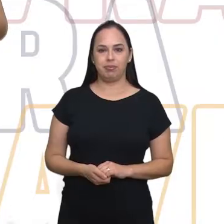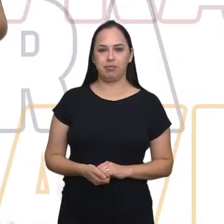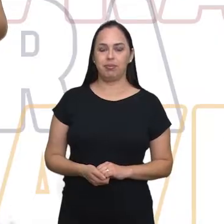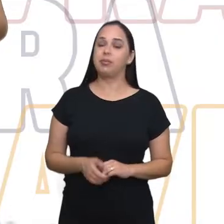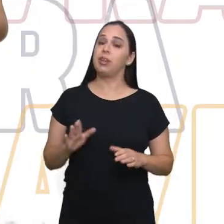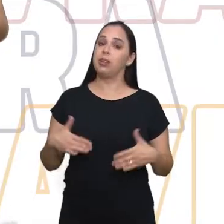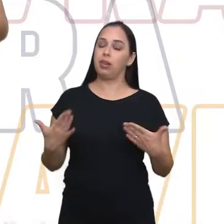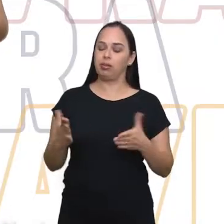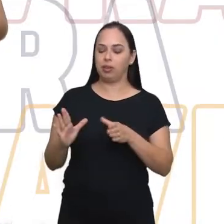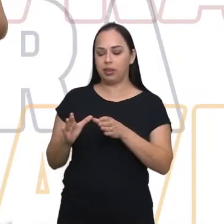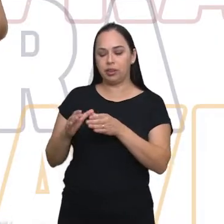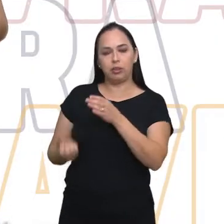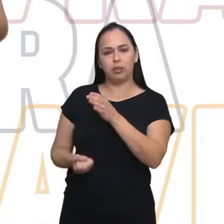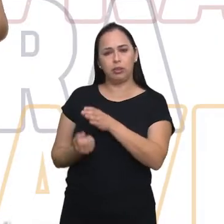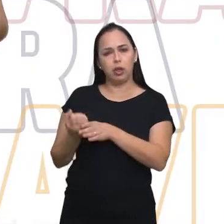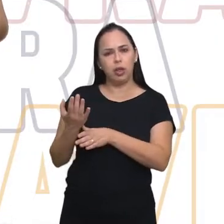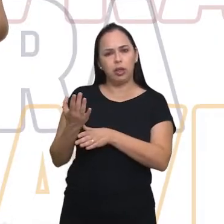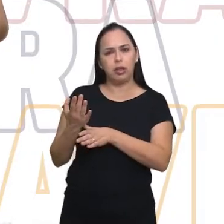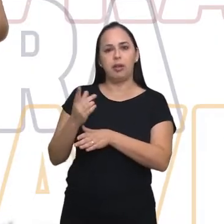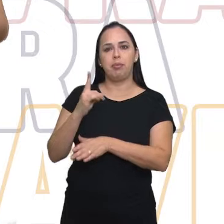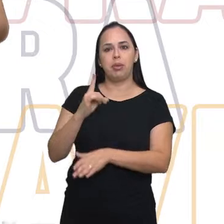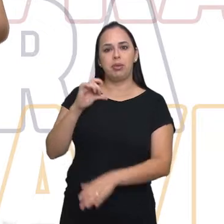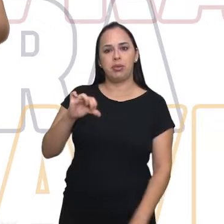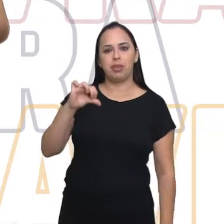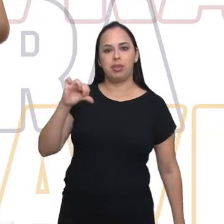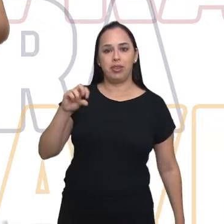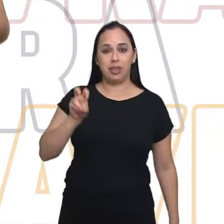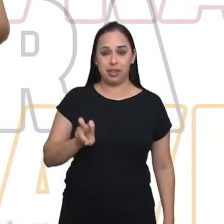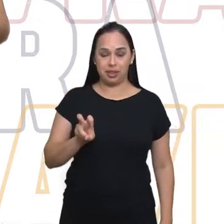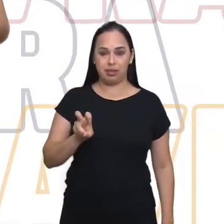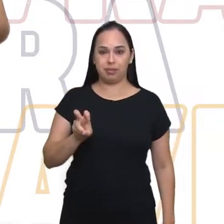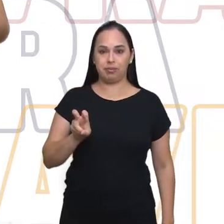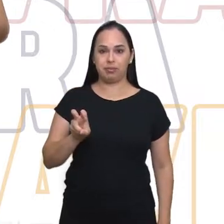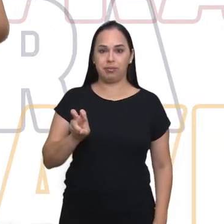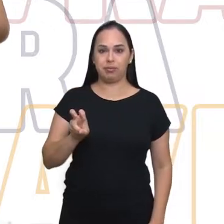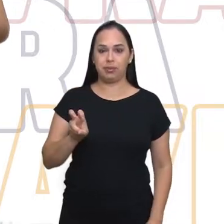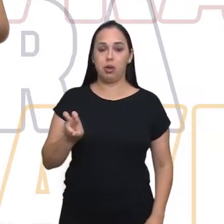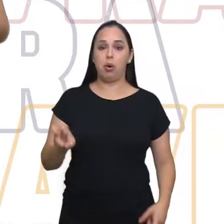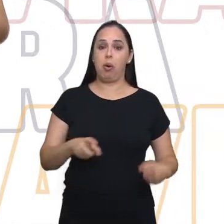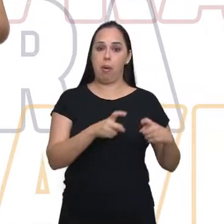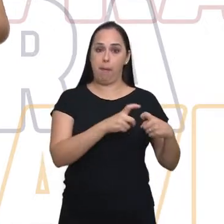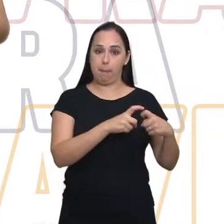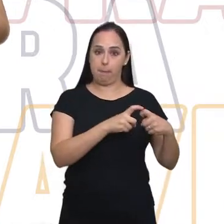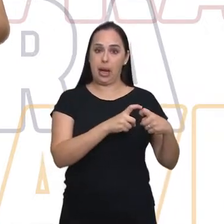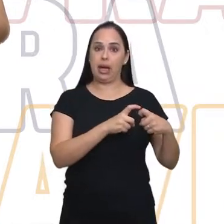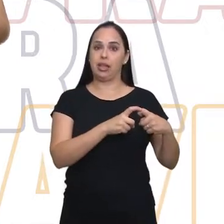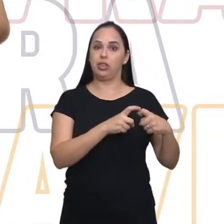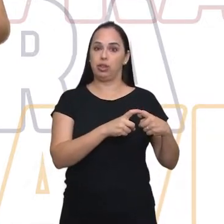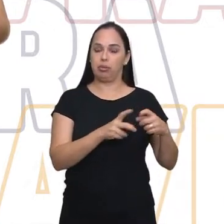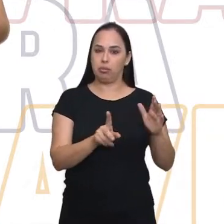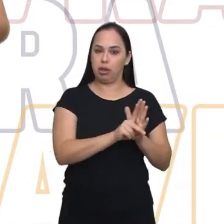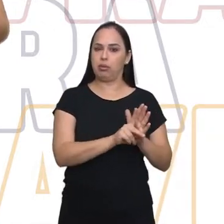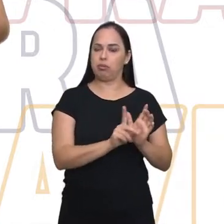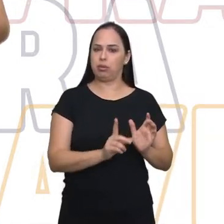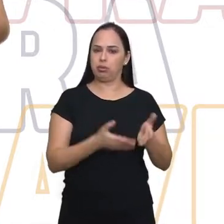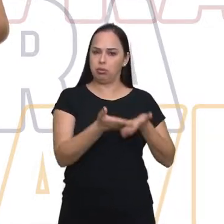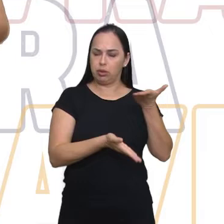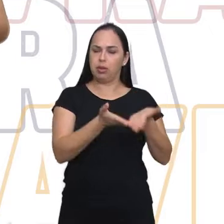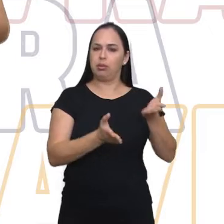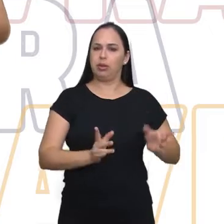O Grupo Gesto foi criado em 1995 por um cirurgião oncológico chamado Jorge Shigeo